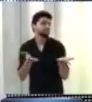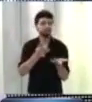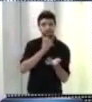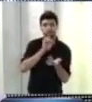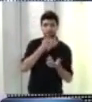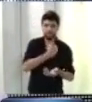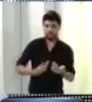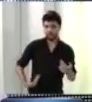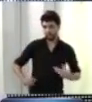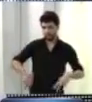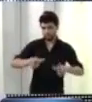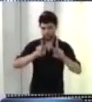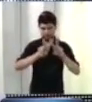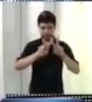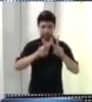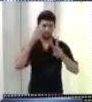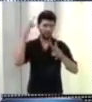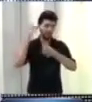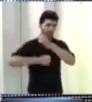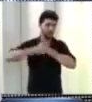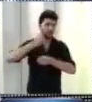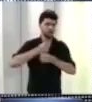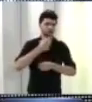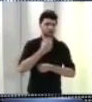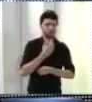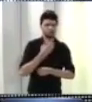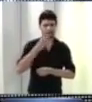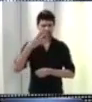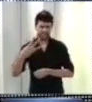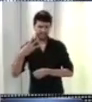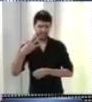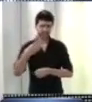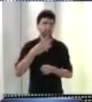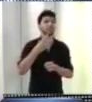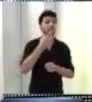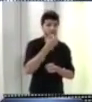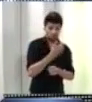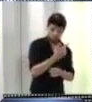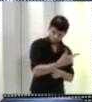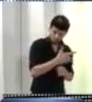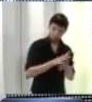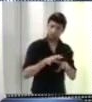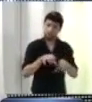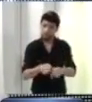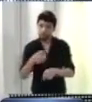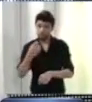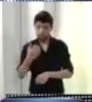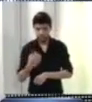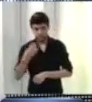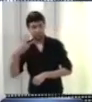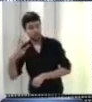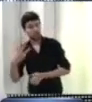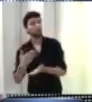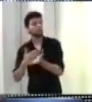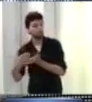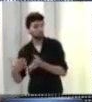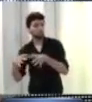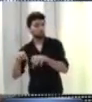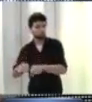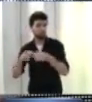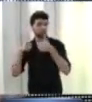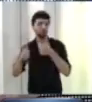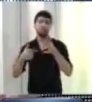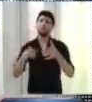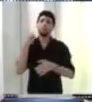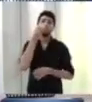governador Wellington Dias, quando ele em 2003, ele foi eleito em 2002, assumiu em 2003 o governo do estado. Ele nunca